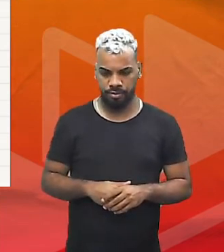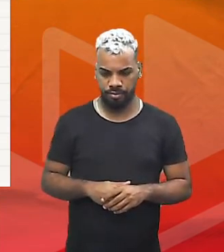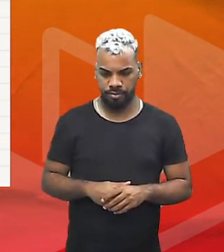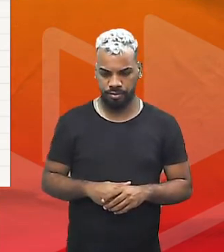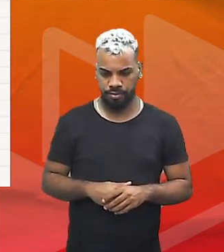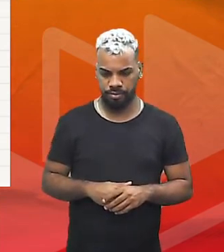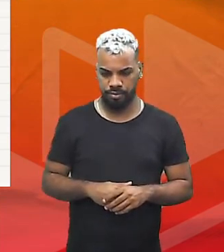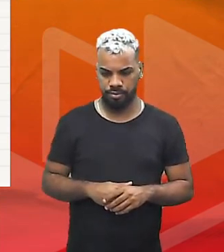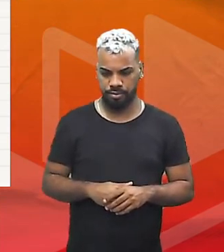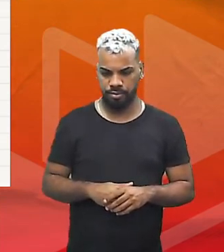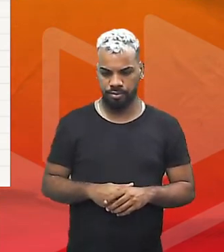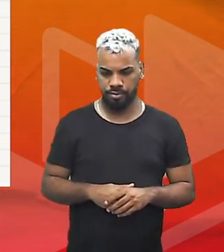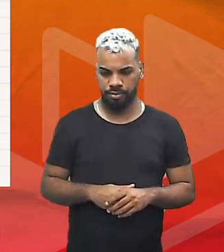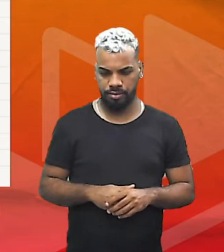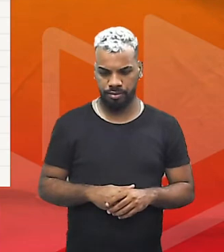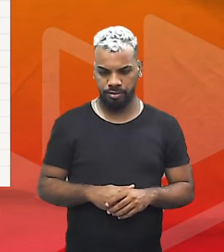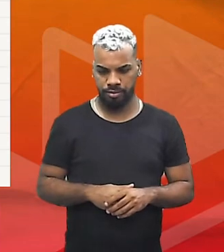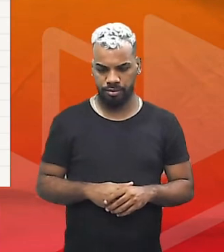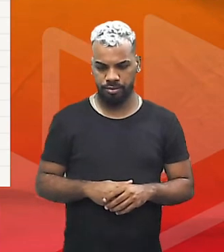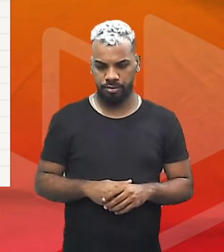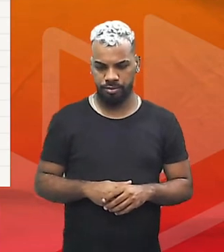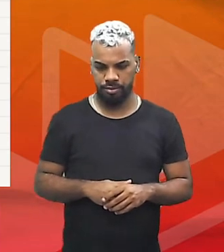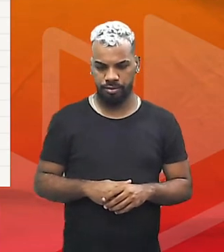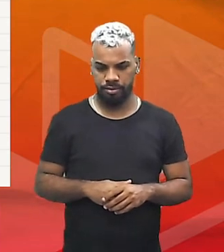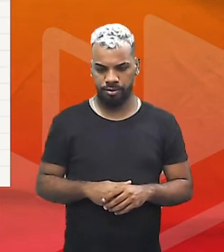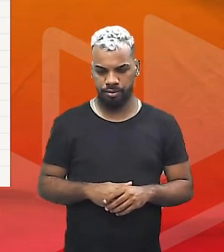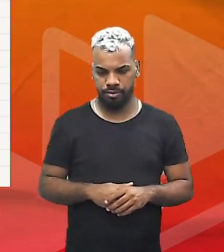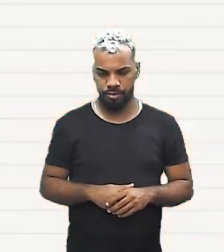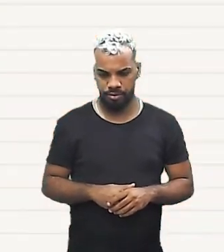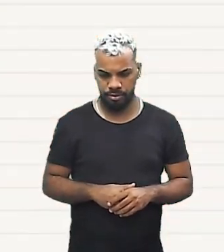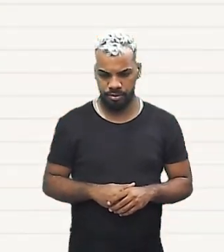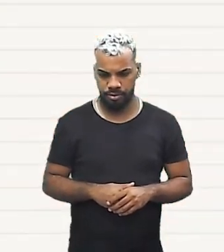eu vou ter os glicídios ou carboidratos